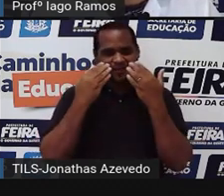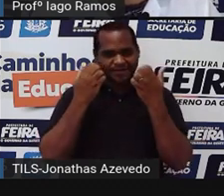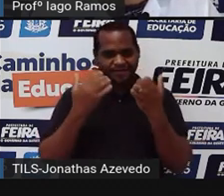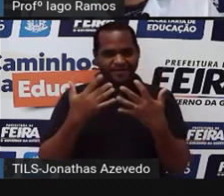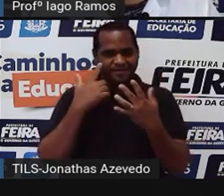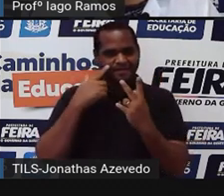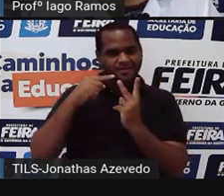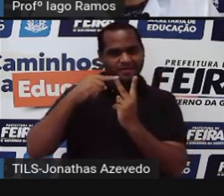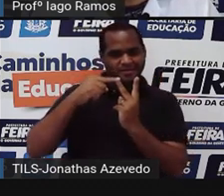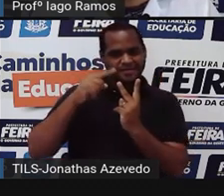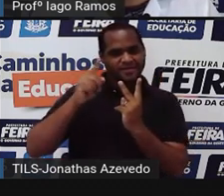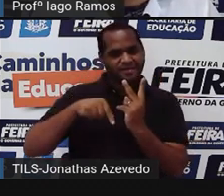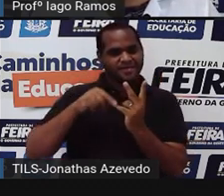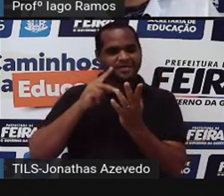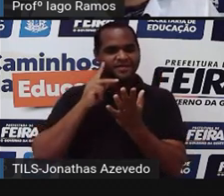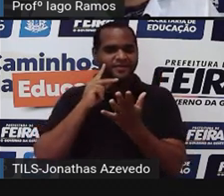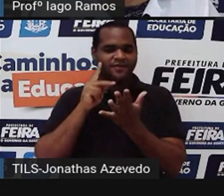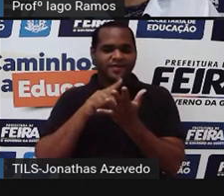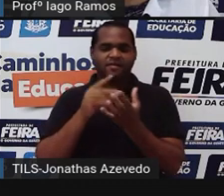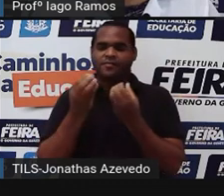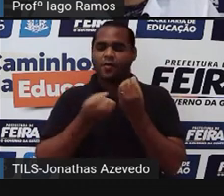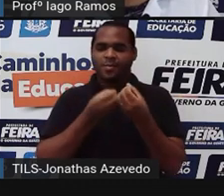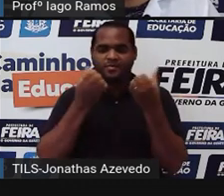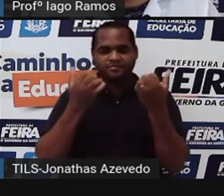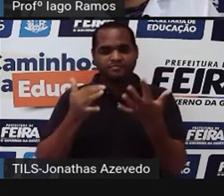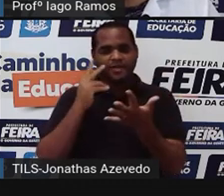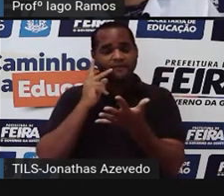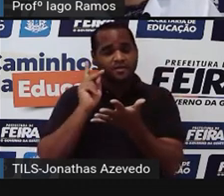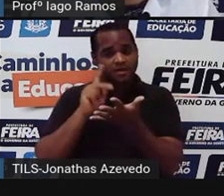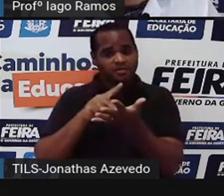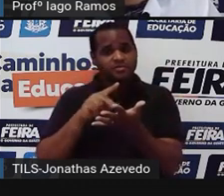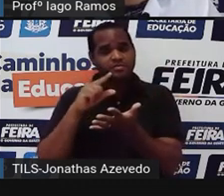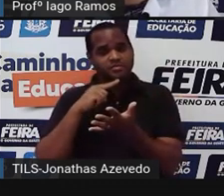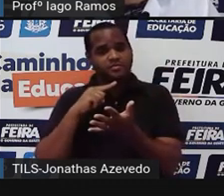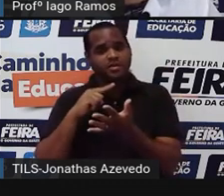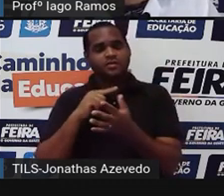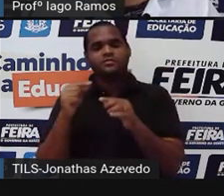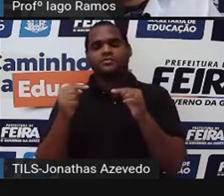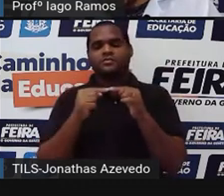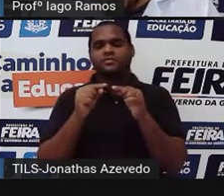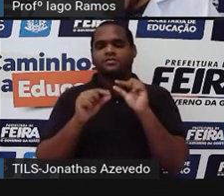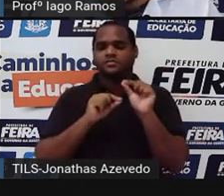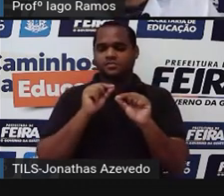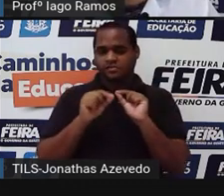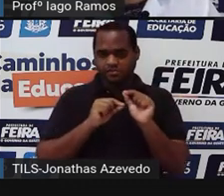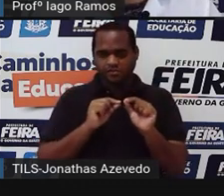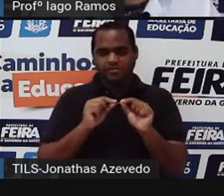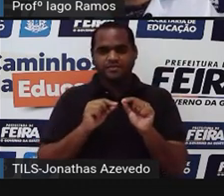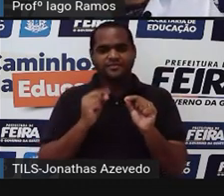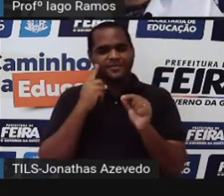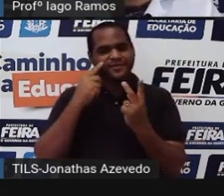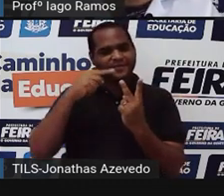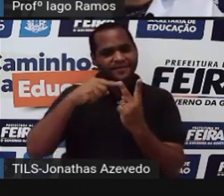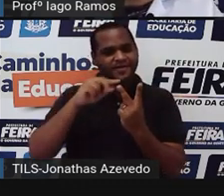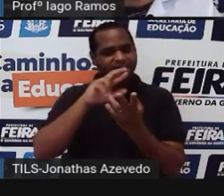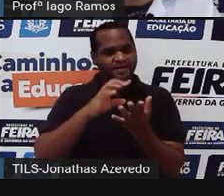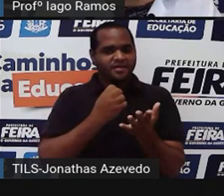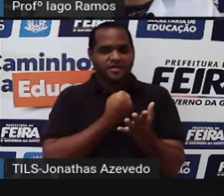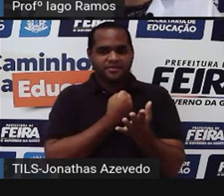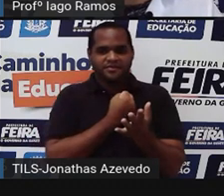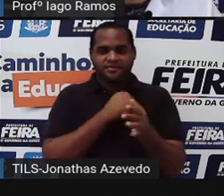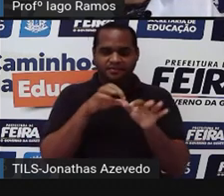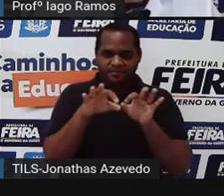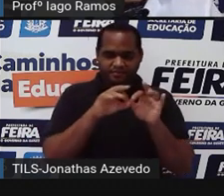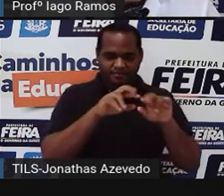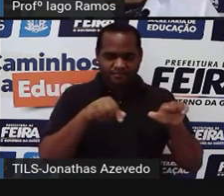as raízes da equação. E essas raízes são números reais. Ou seja, essas raízes, que são os números que resolvem a